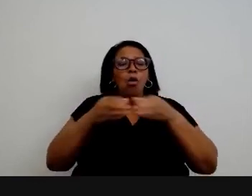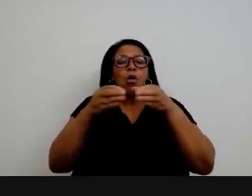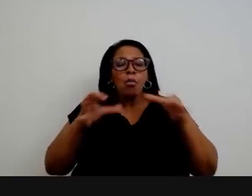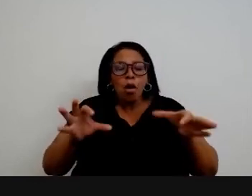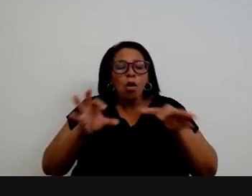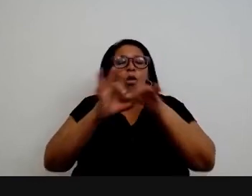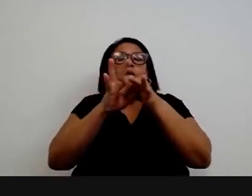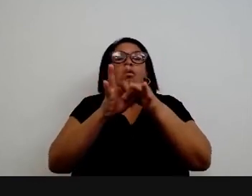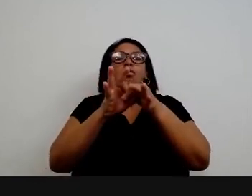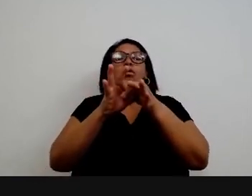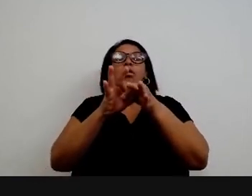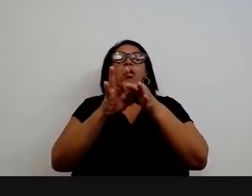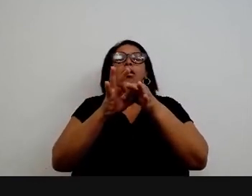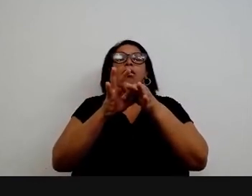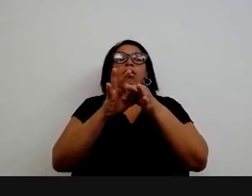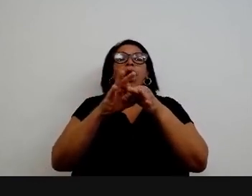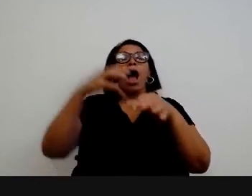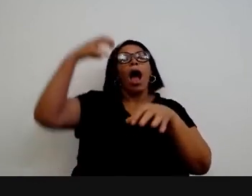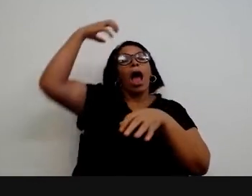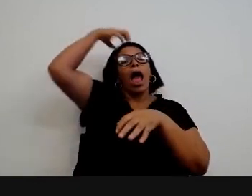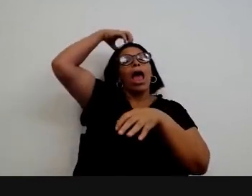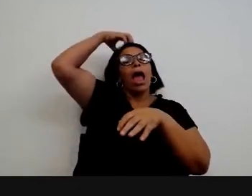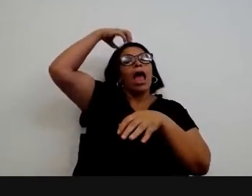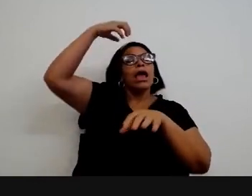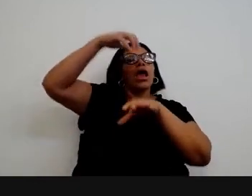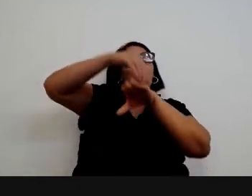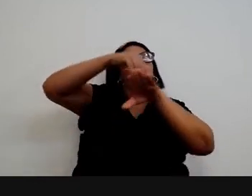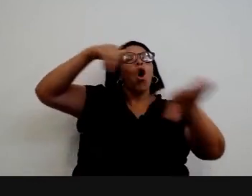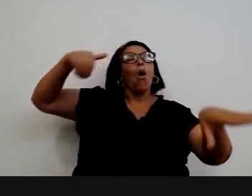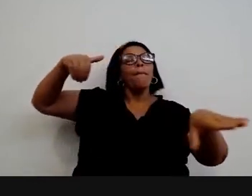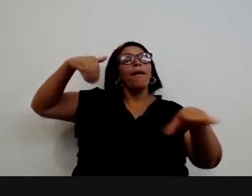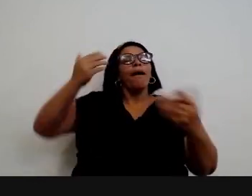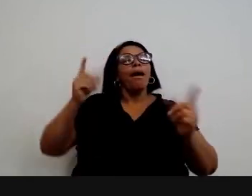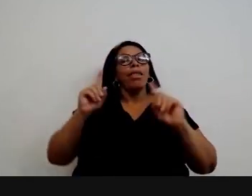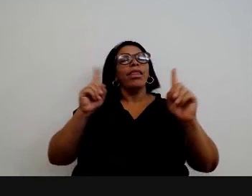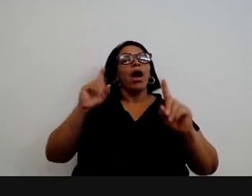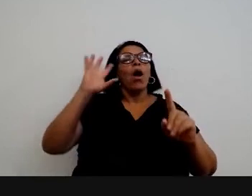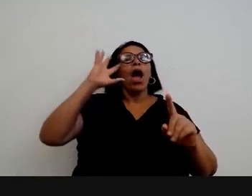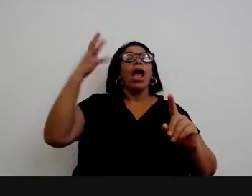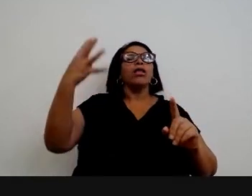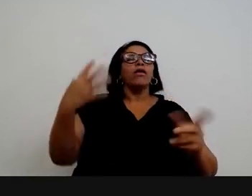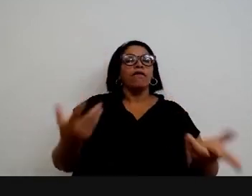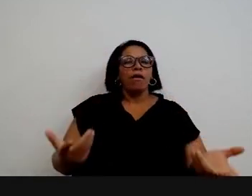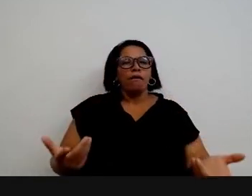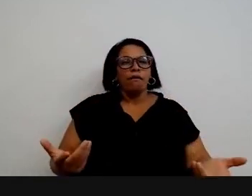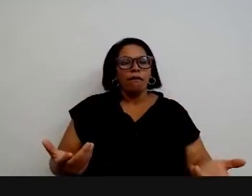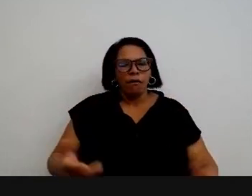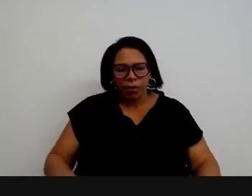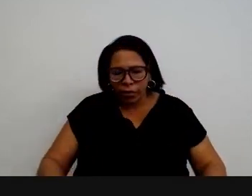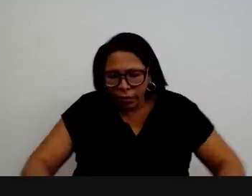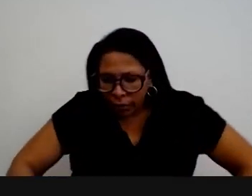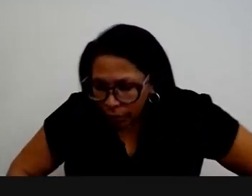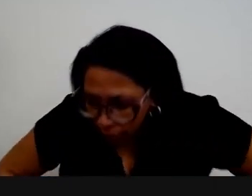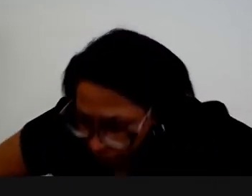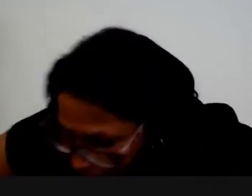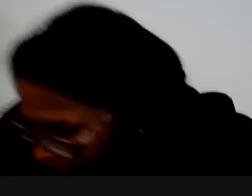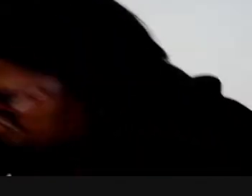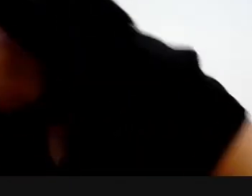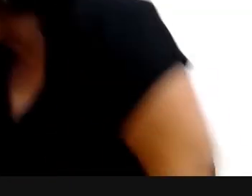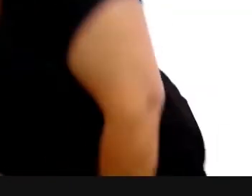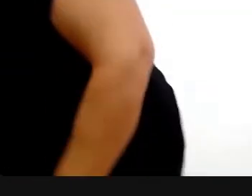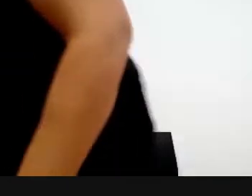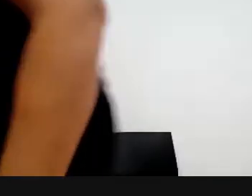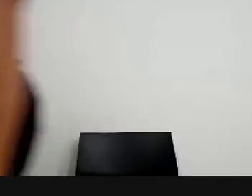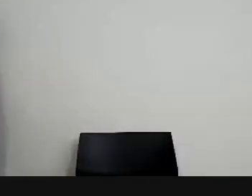íntimo. E eu preciso romper com o rei. Aí as pessoas vão dizer: ah, esse é fácil, esse a gente resolveu. Ah,